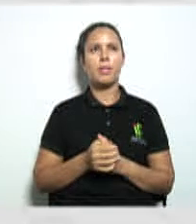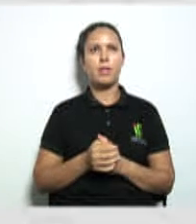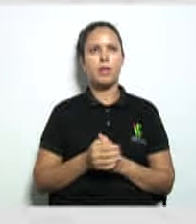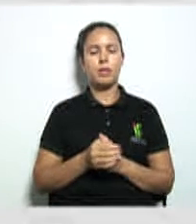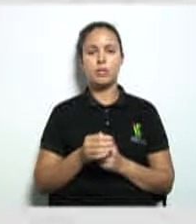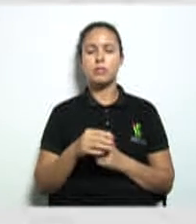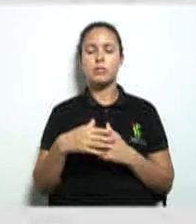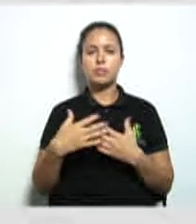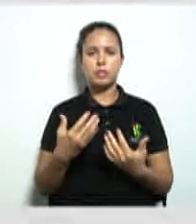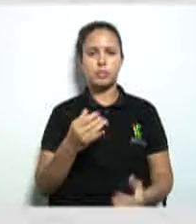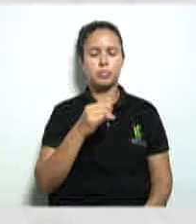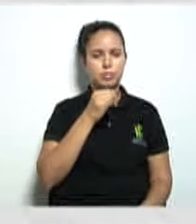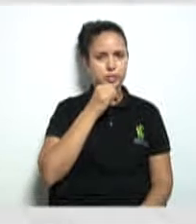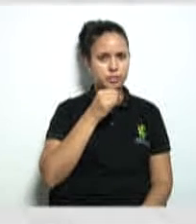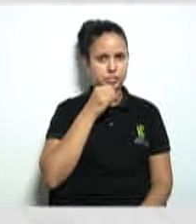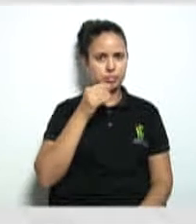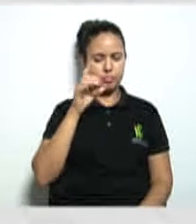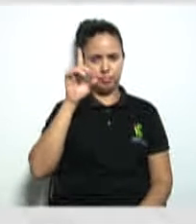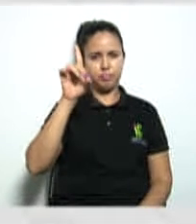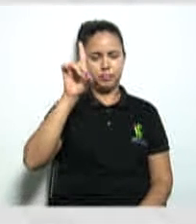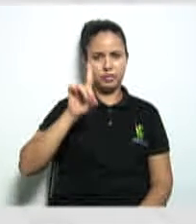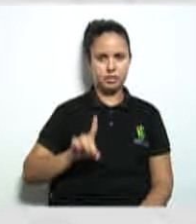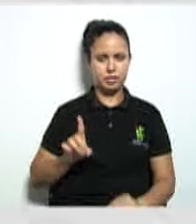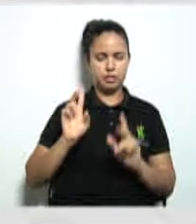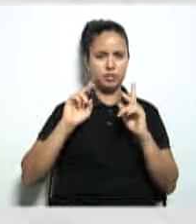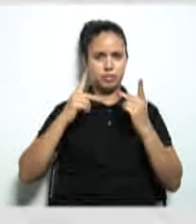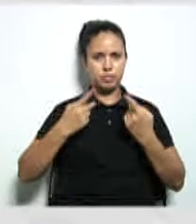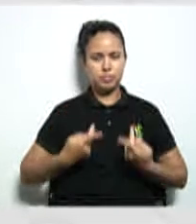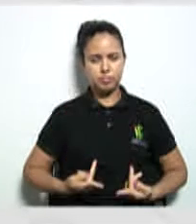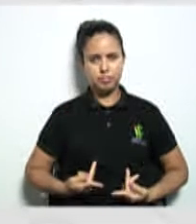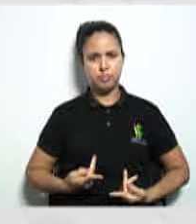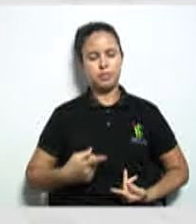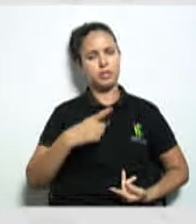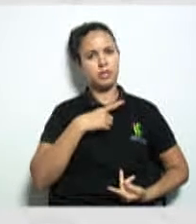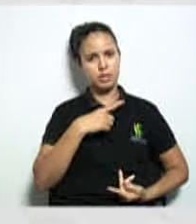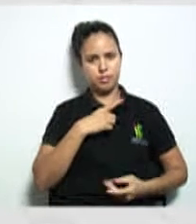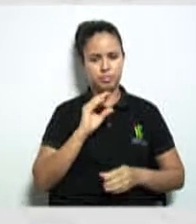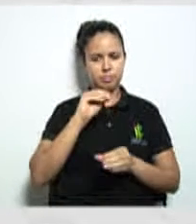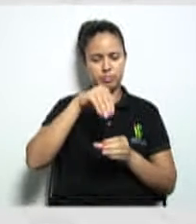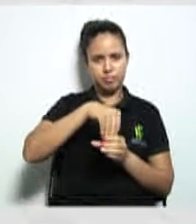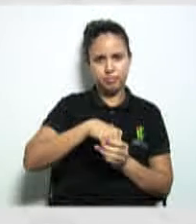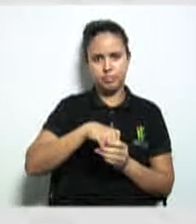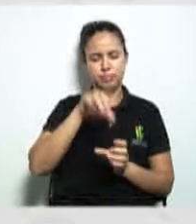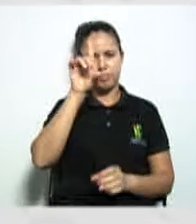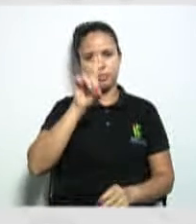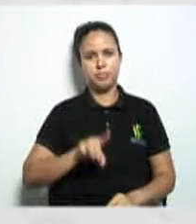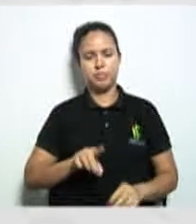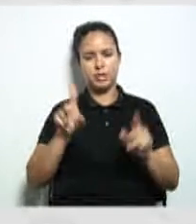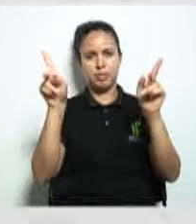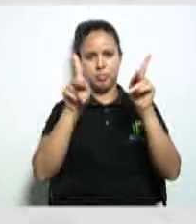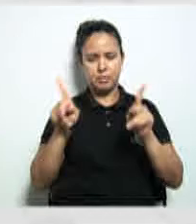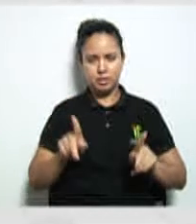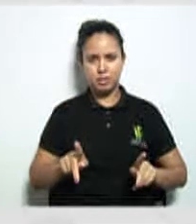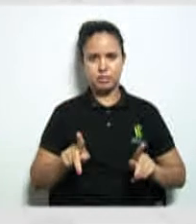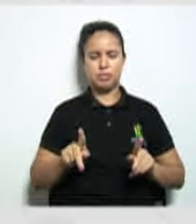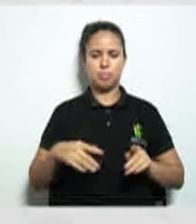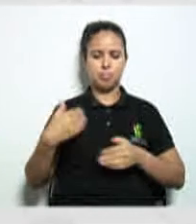nós falamos de direitos humanos, temos aqui direito à paz, ao progresso,